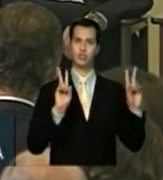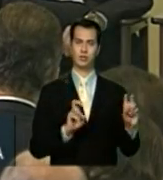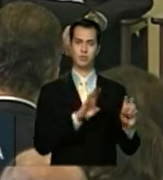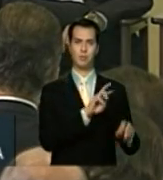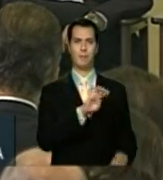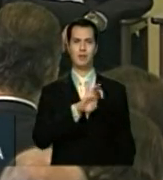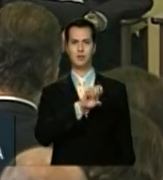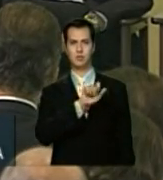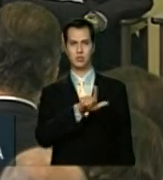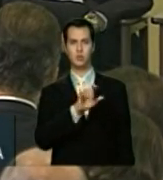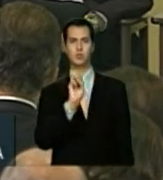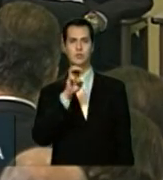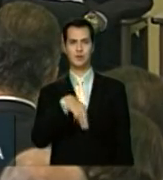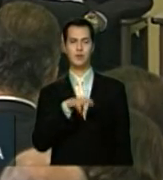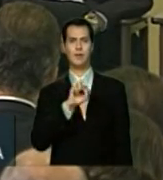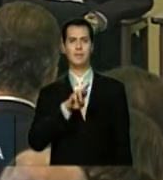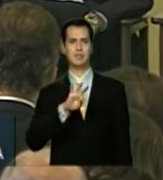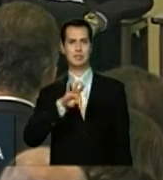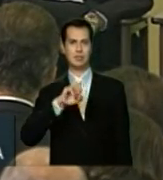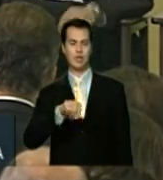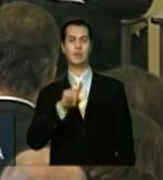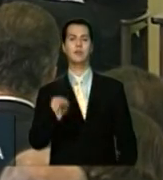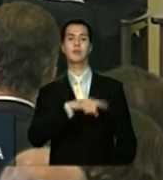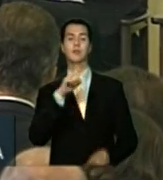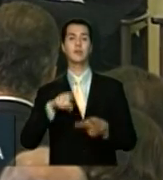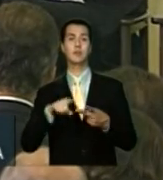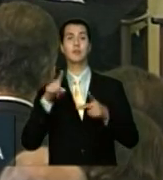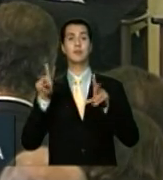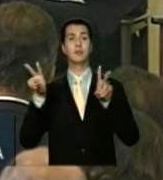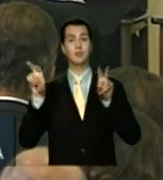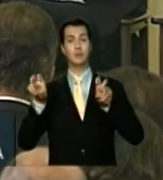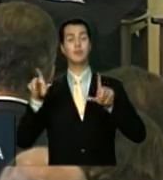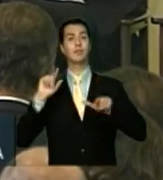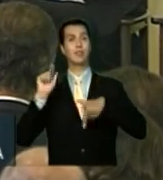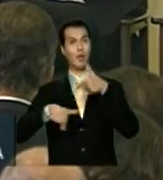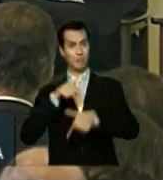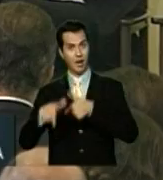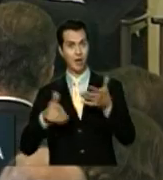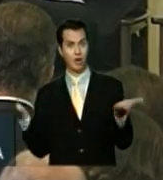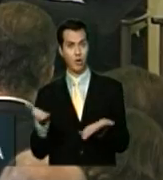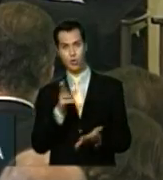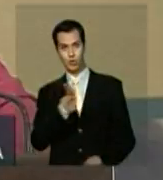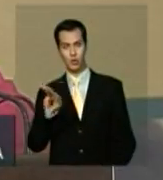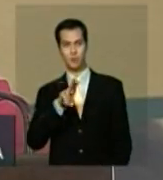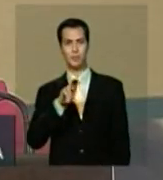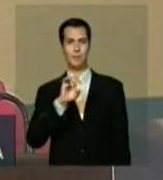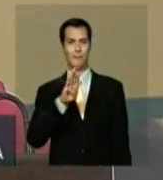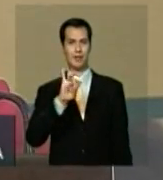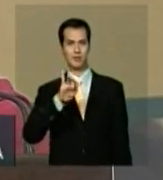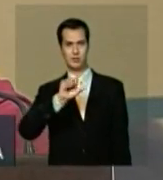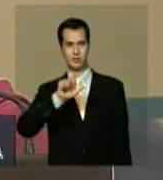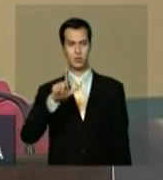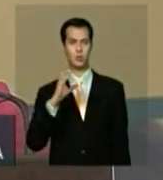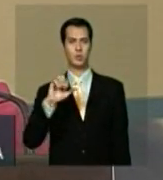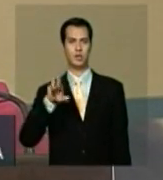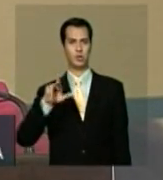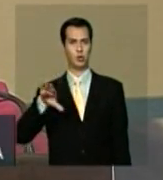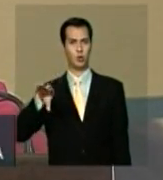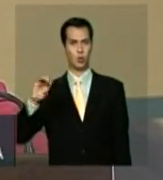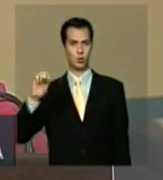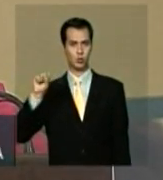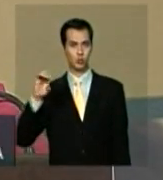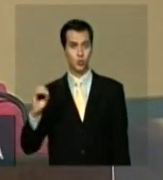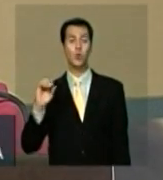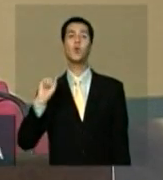Brasil carinhoso nascem para continuar a luta iniciada com Lula contra a situação de